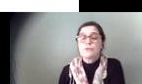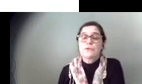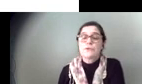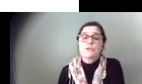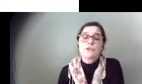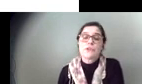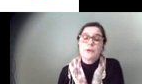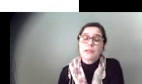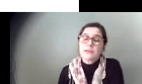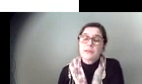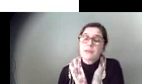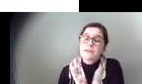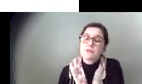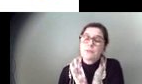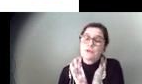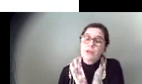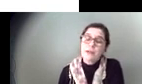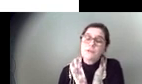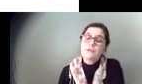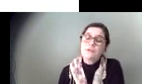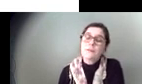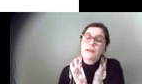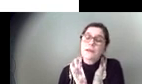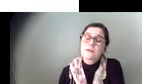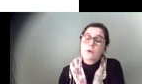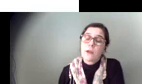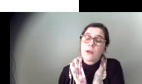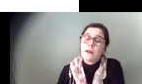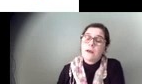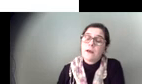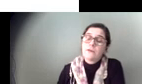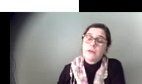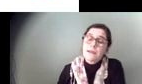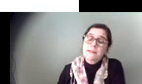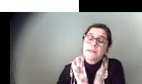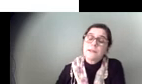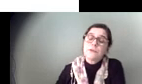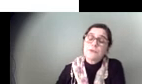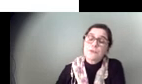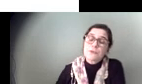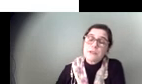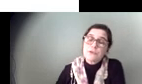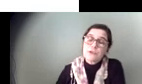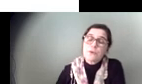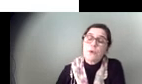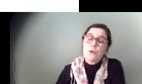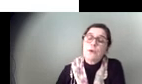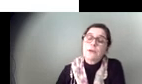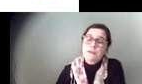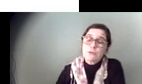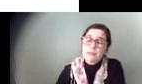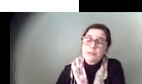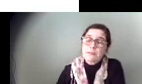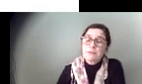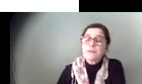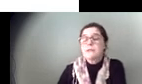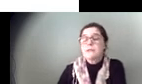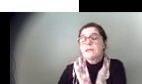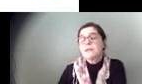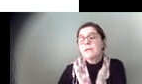alunos, os professores já podem encaminhar seus projetos, né, para que a escola faça, né, a reunião do conselho de escola e faça toda